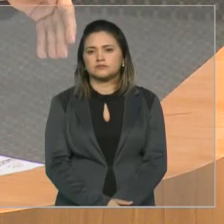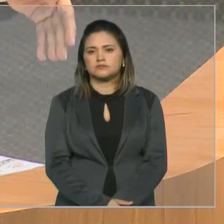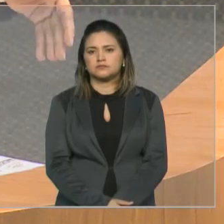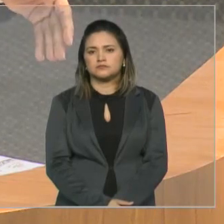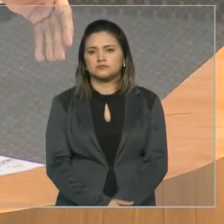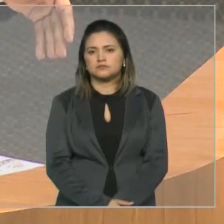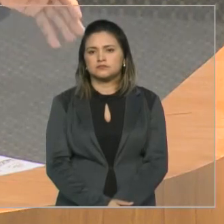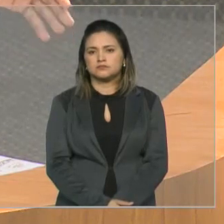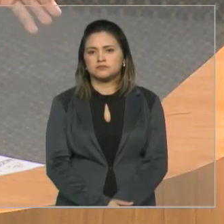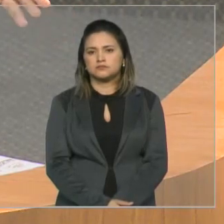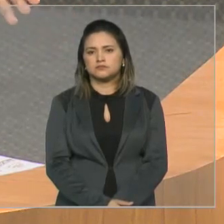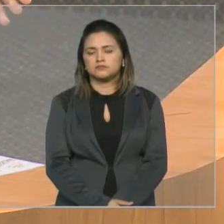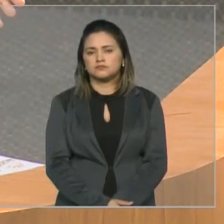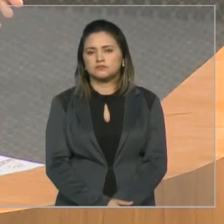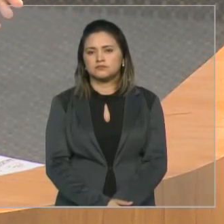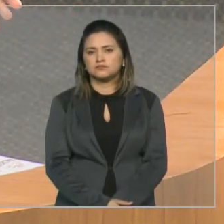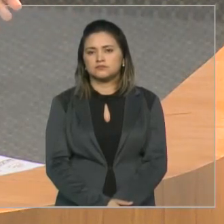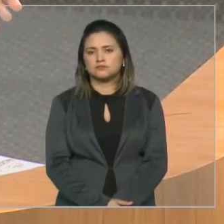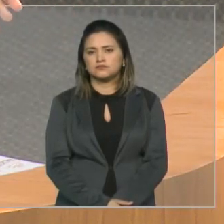de suplementação.